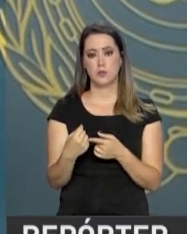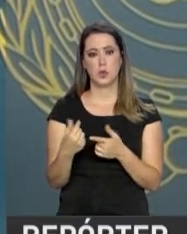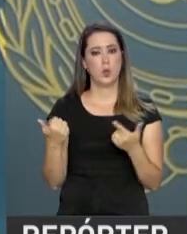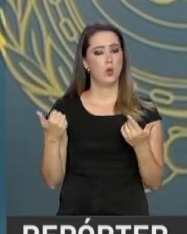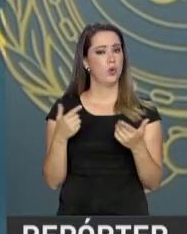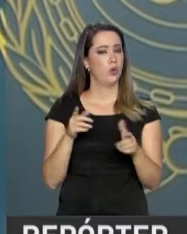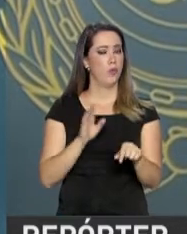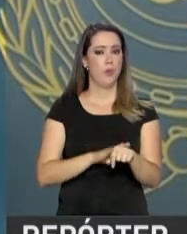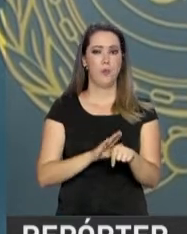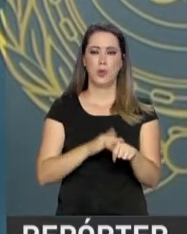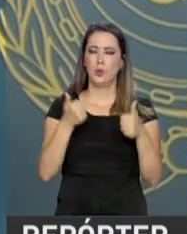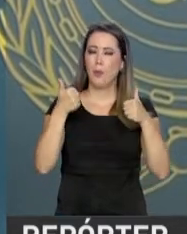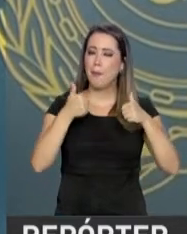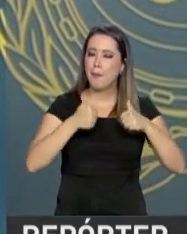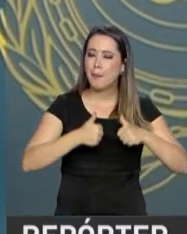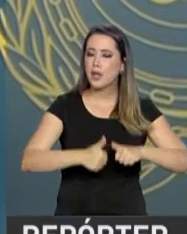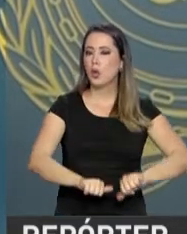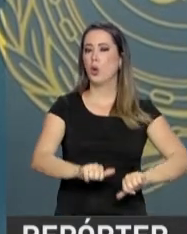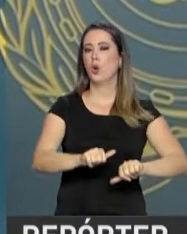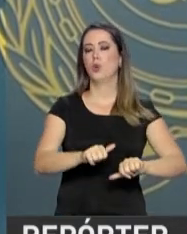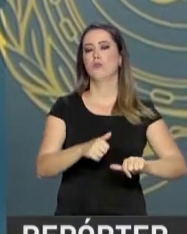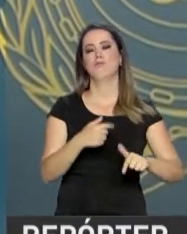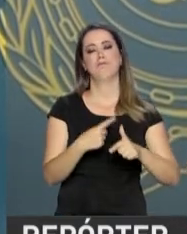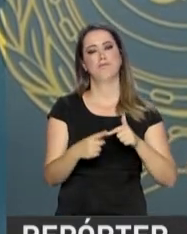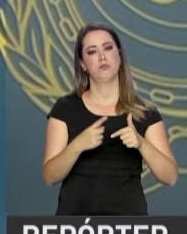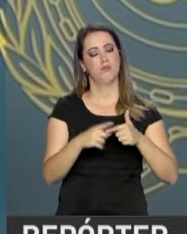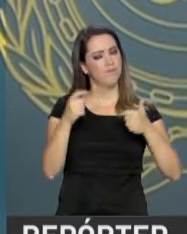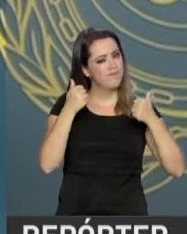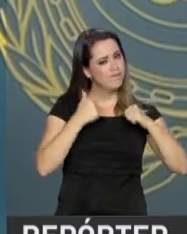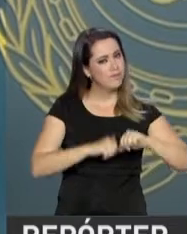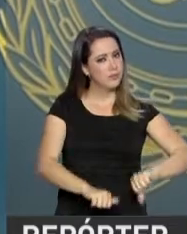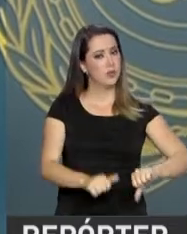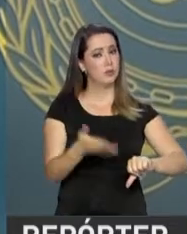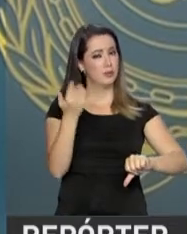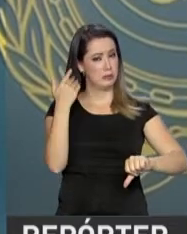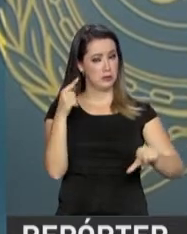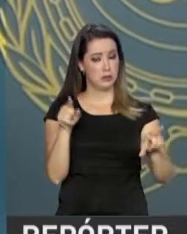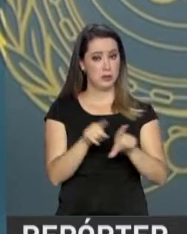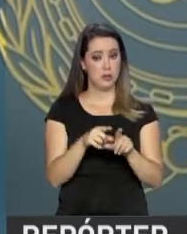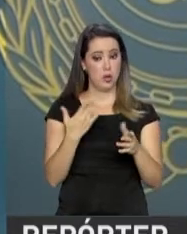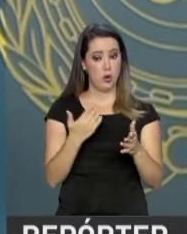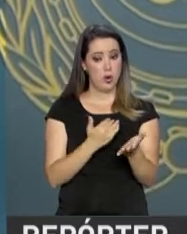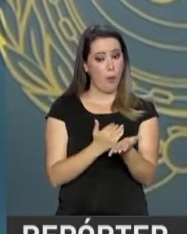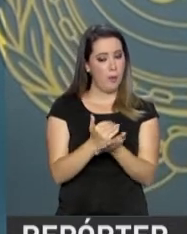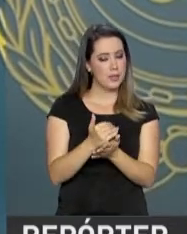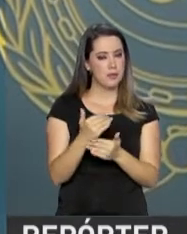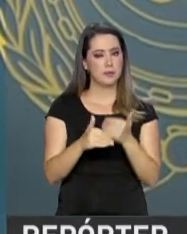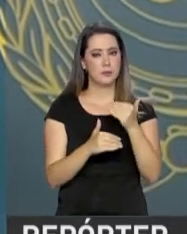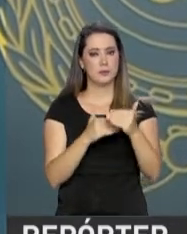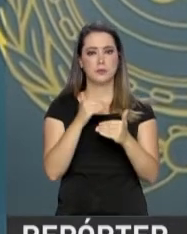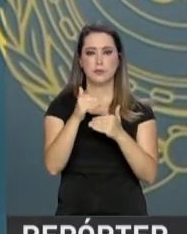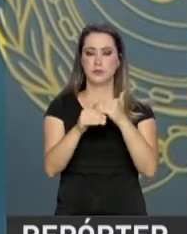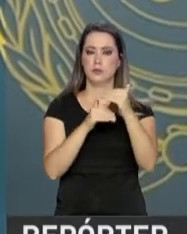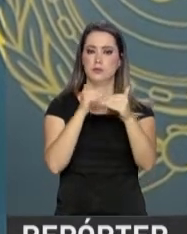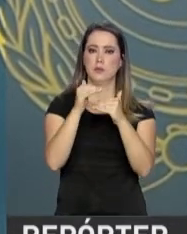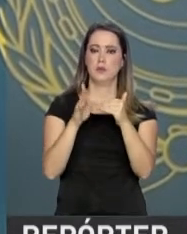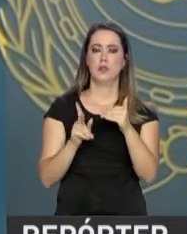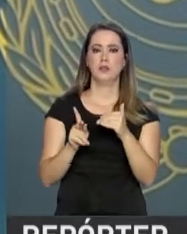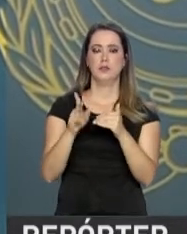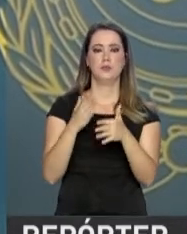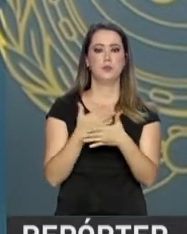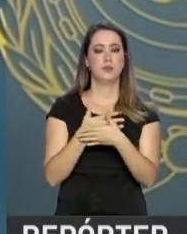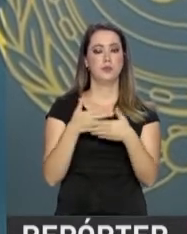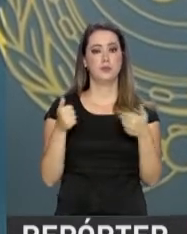pior recessão da nossa história e ingressando numa fase de crescimento cada mais cada vez mais